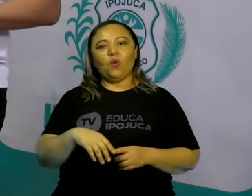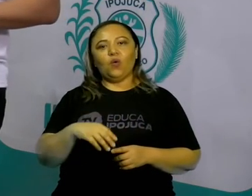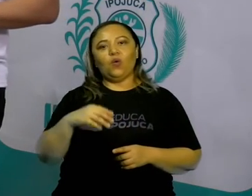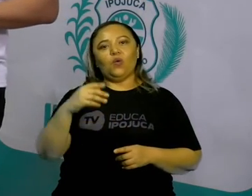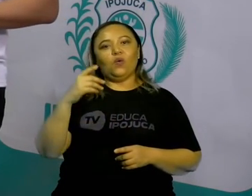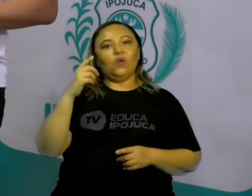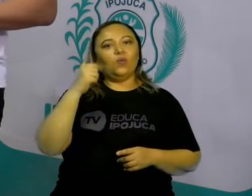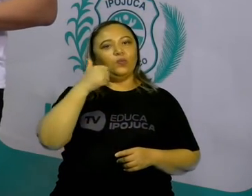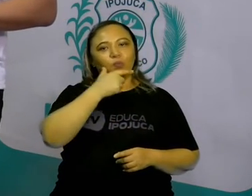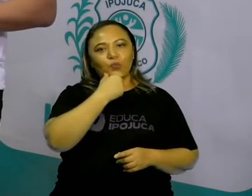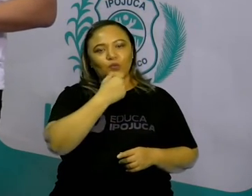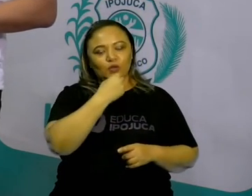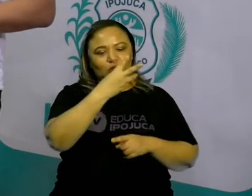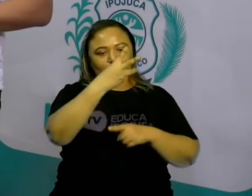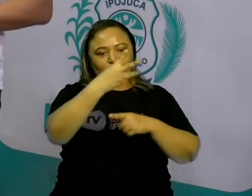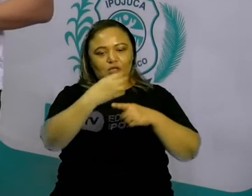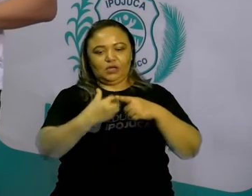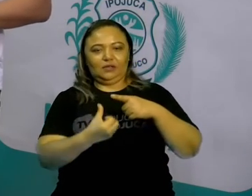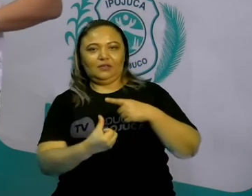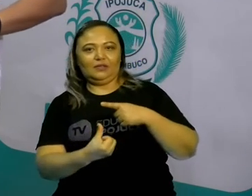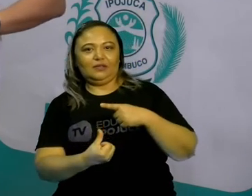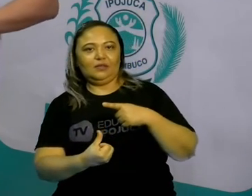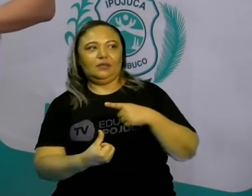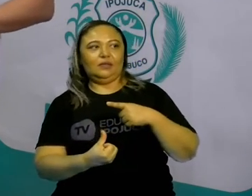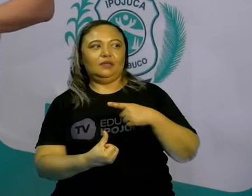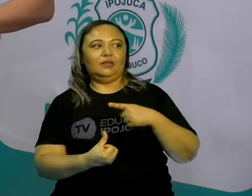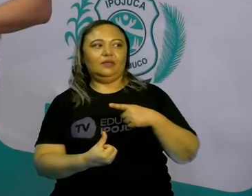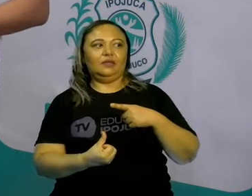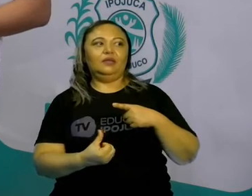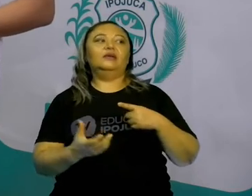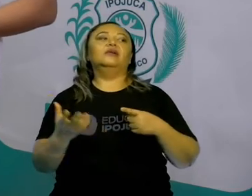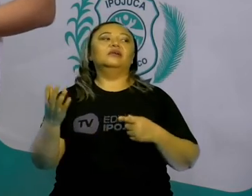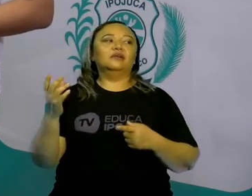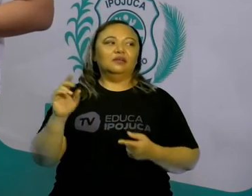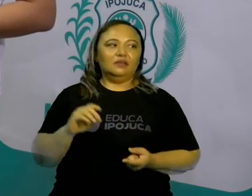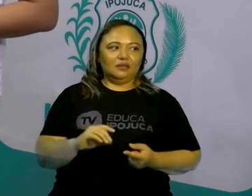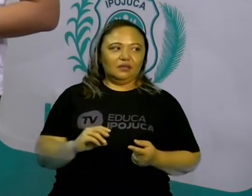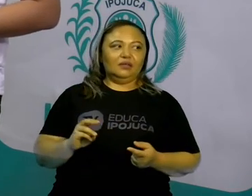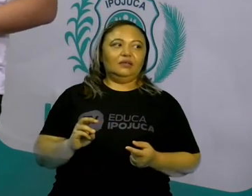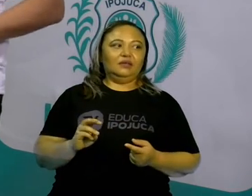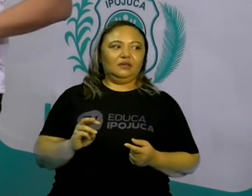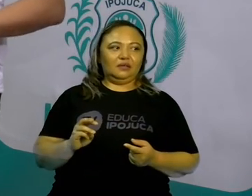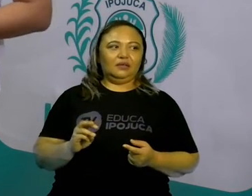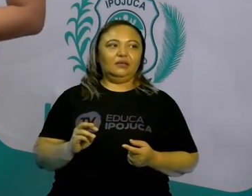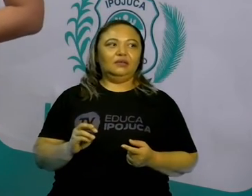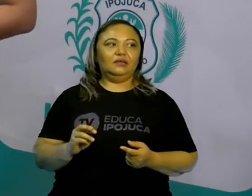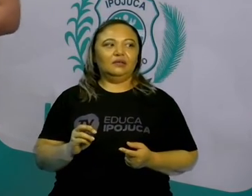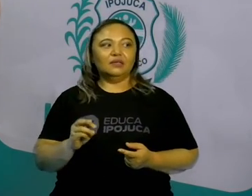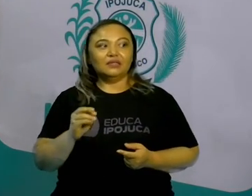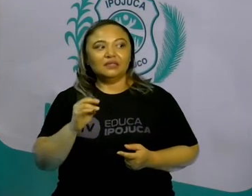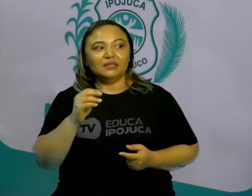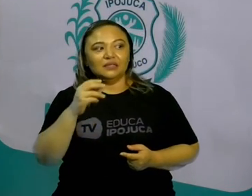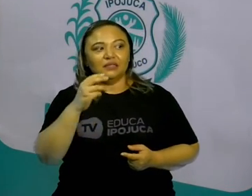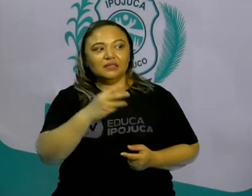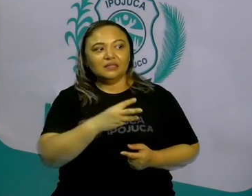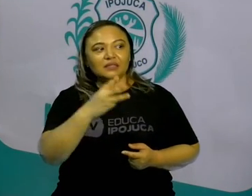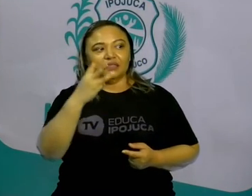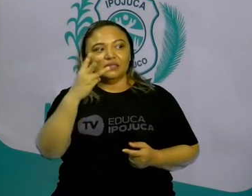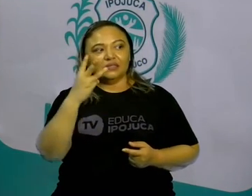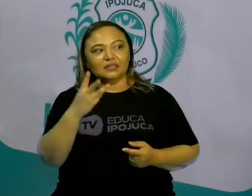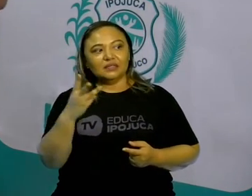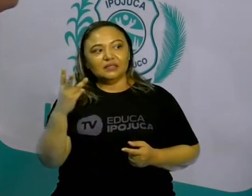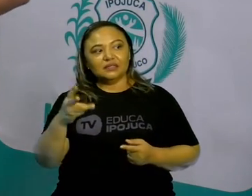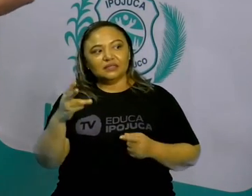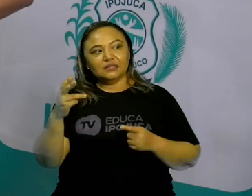chance 36 anos eu passo super rápido agora viu pois é sexta o meu tem três